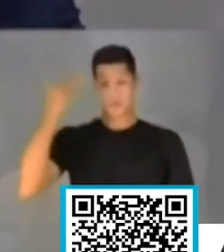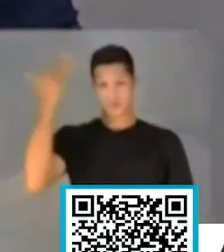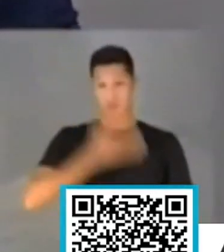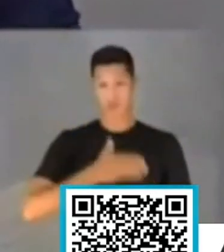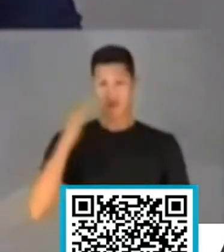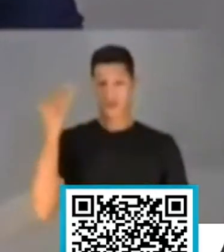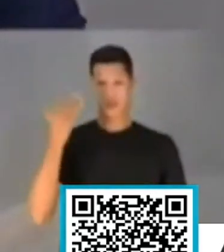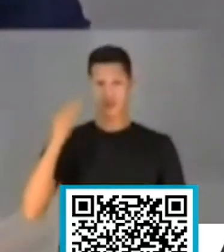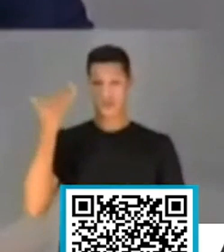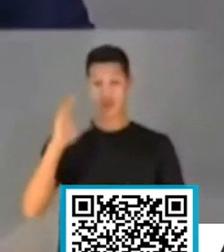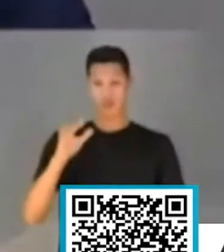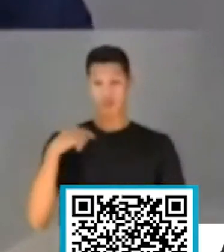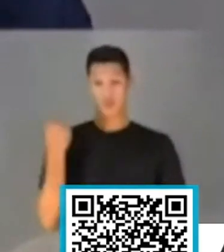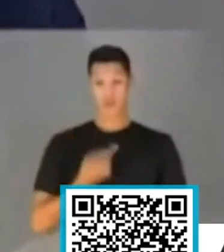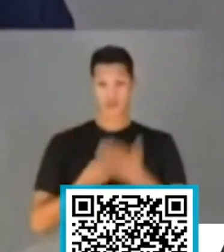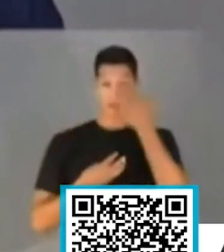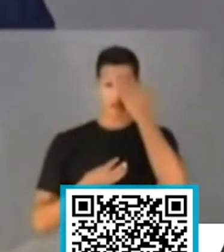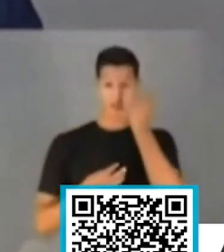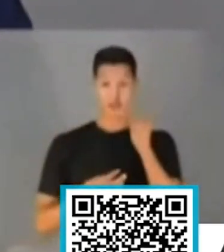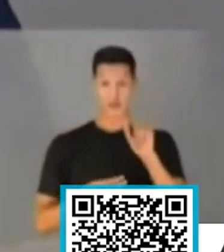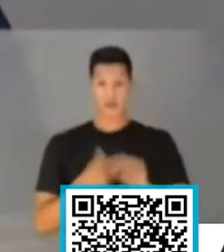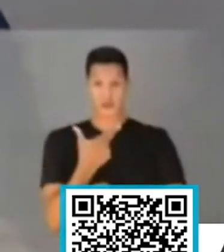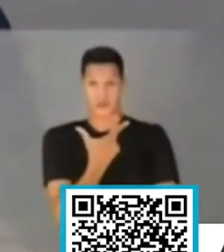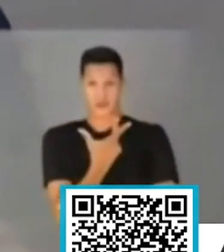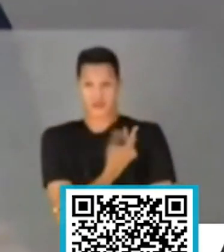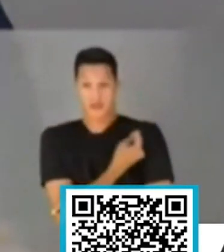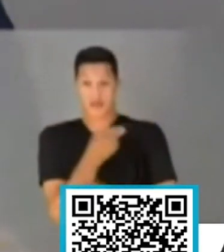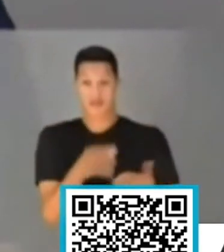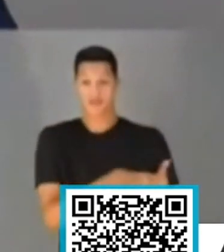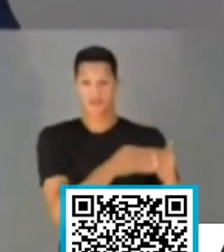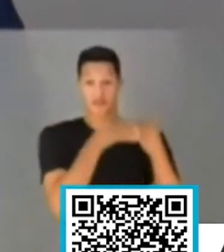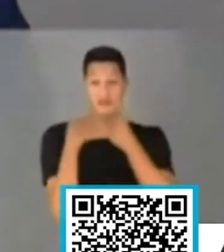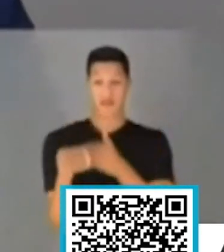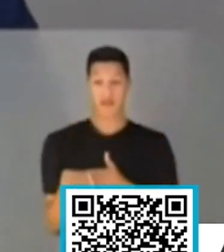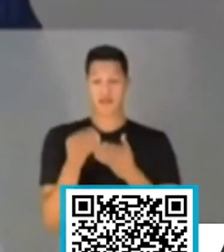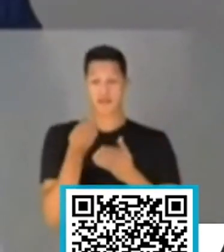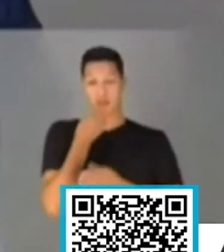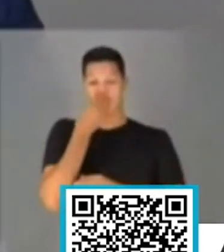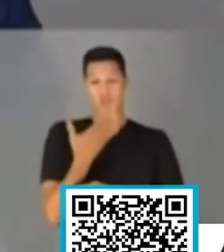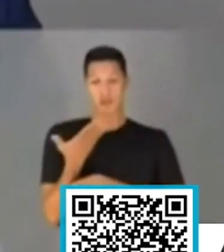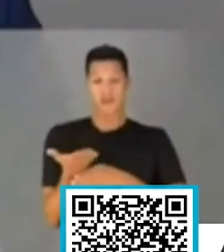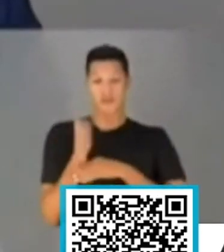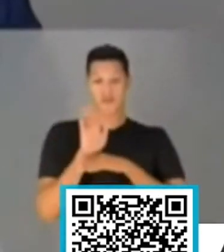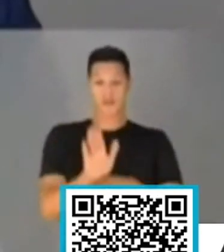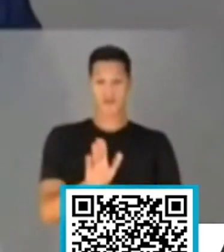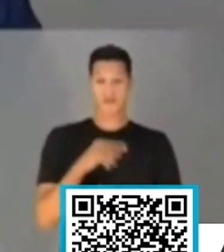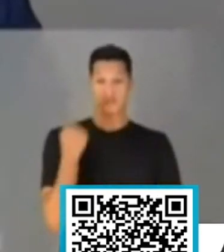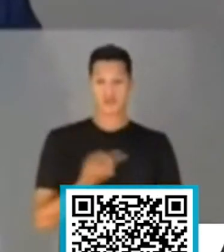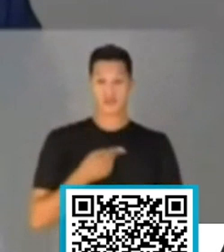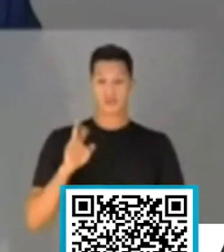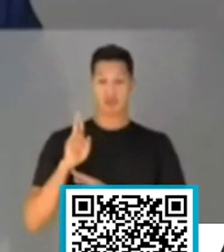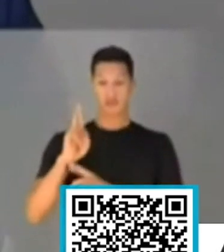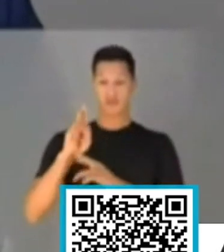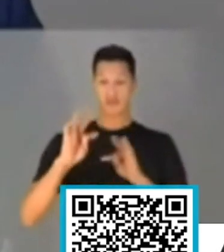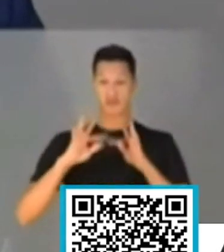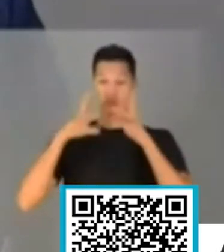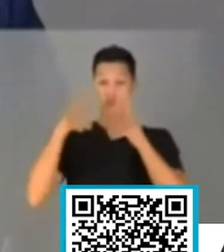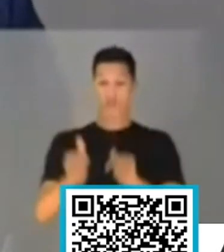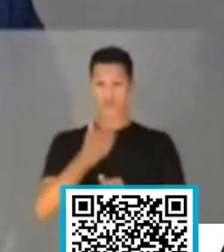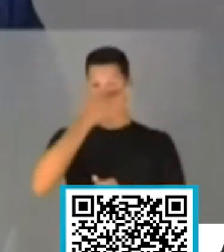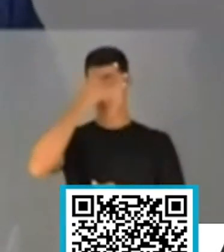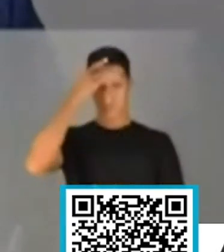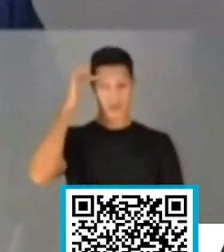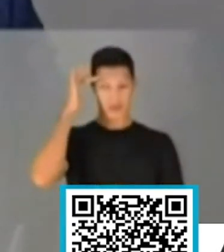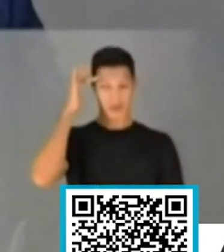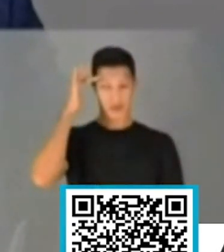evidências científicas a gente sabe que as vacinas trazem bastante benefício EA gente espera que todas